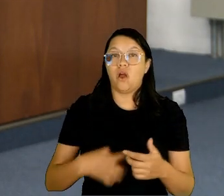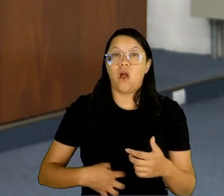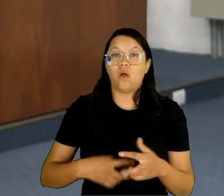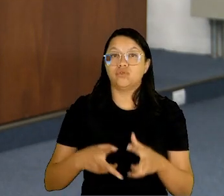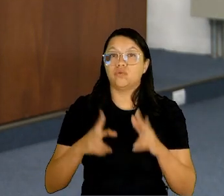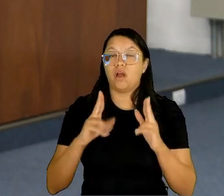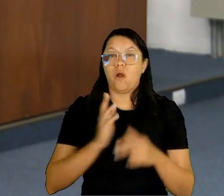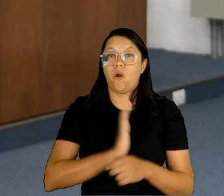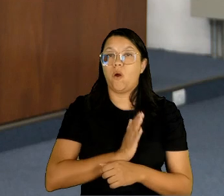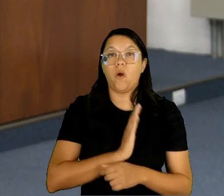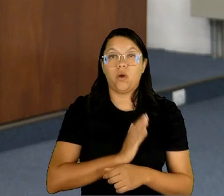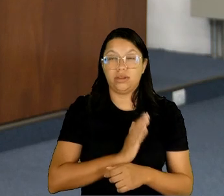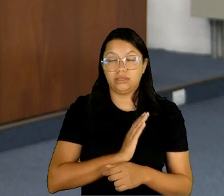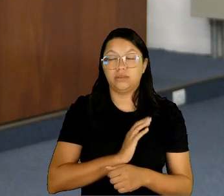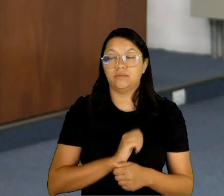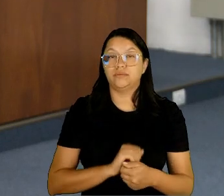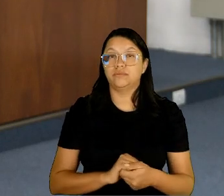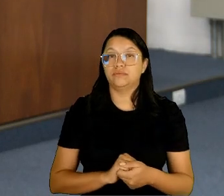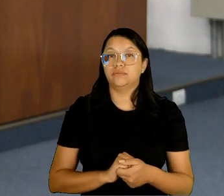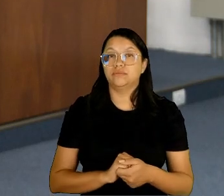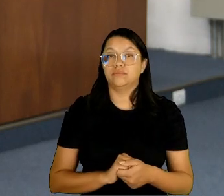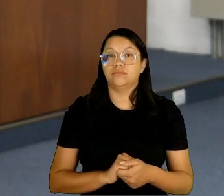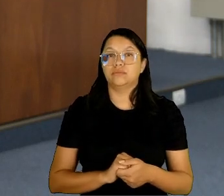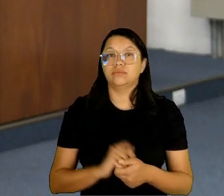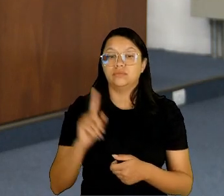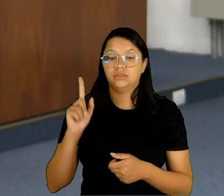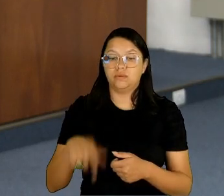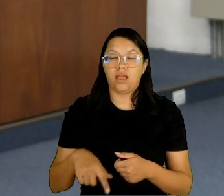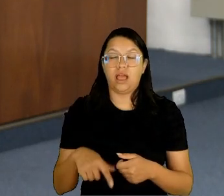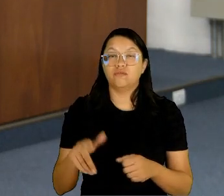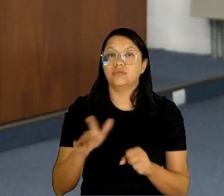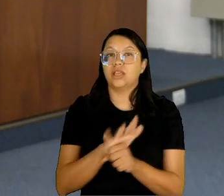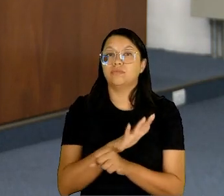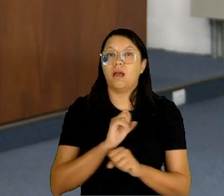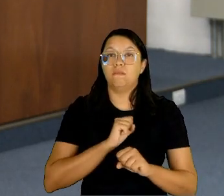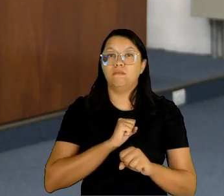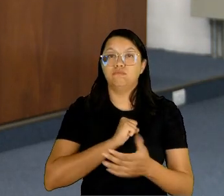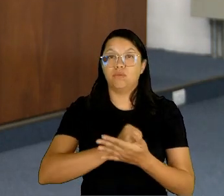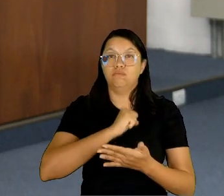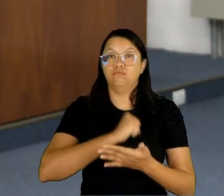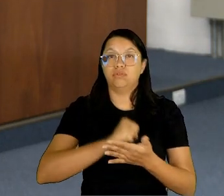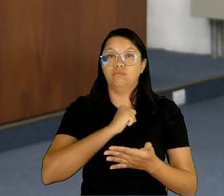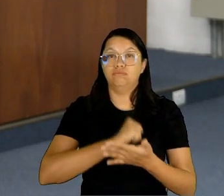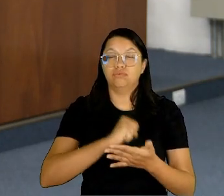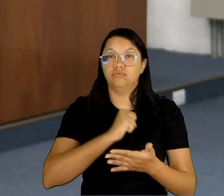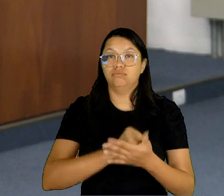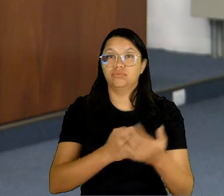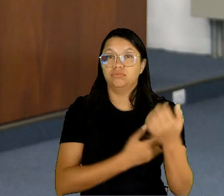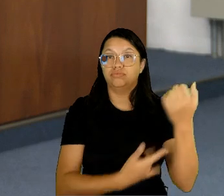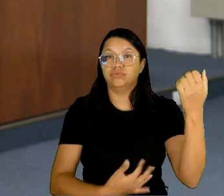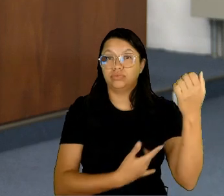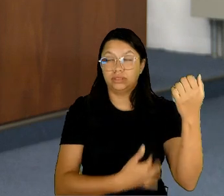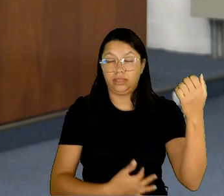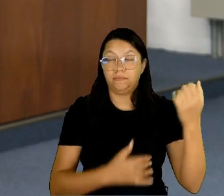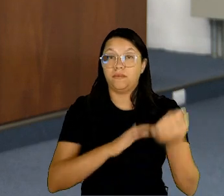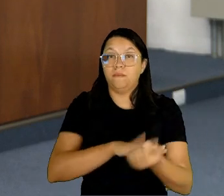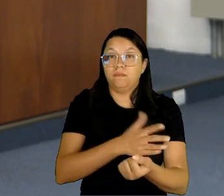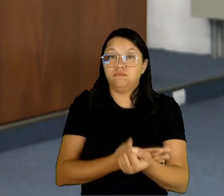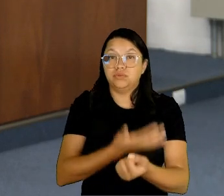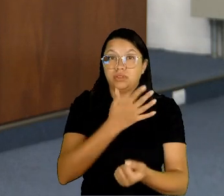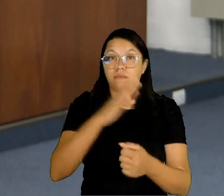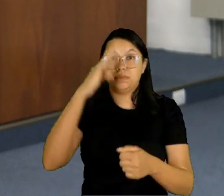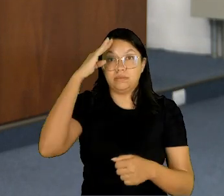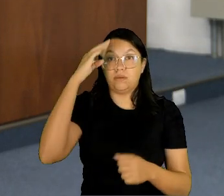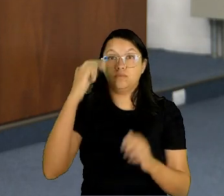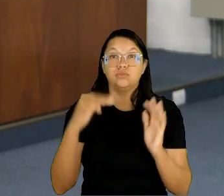como o coração, e aquela insuficiência cardíaca que o coração não fica suficiente para bombear o sangue, ele dilata. E a hipertensão é